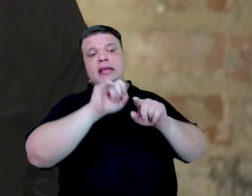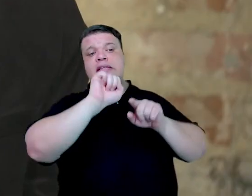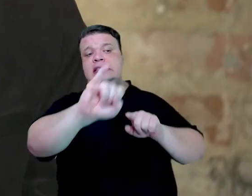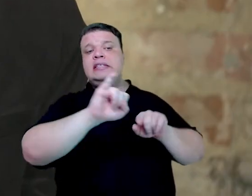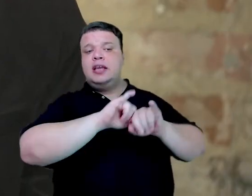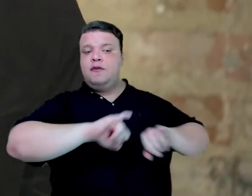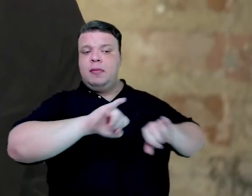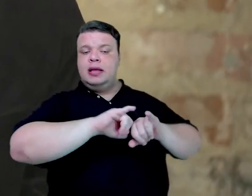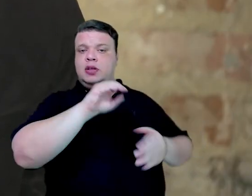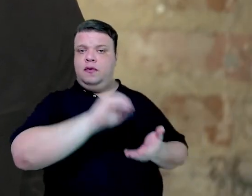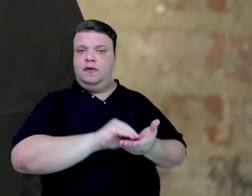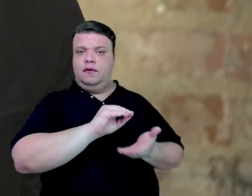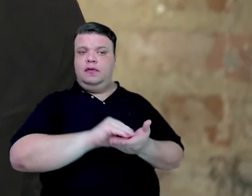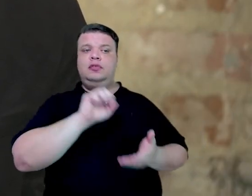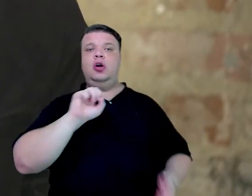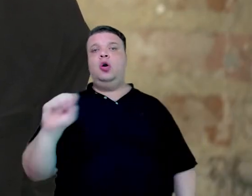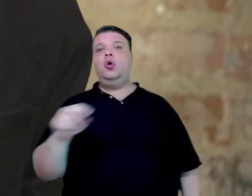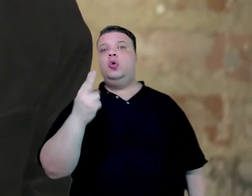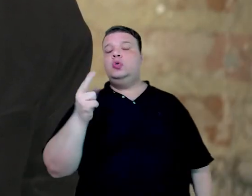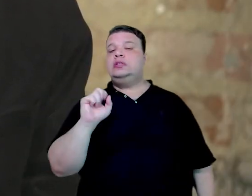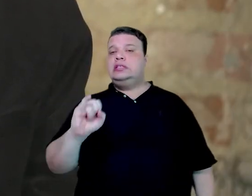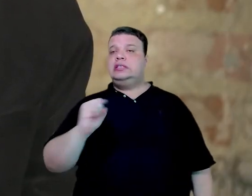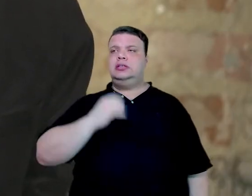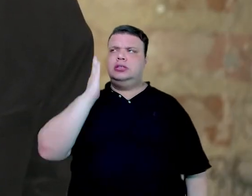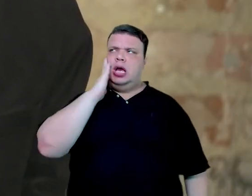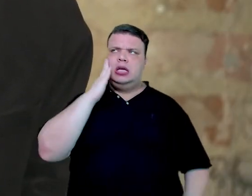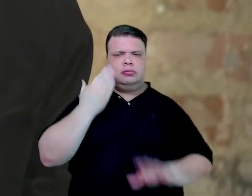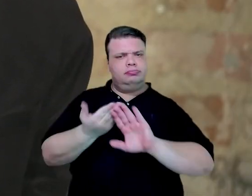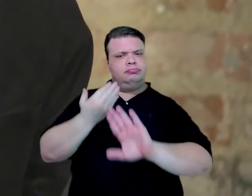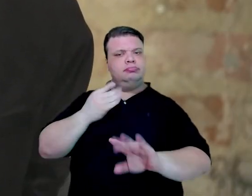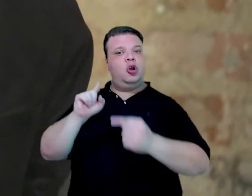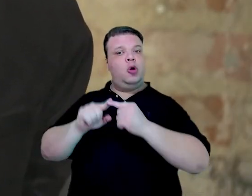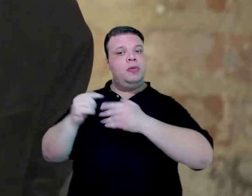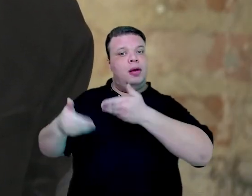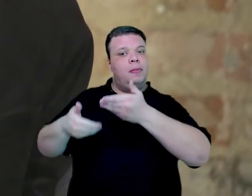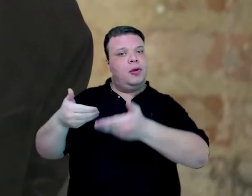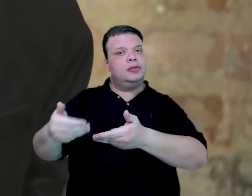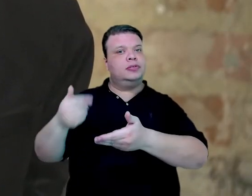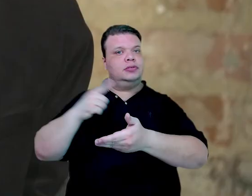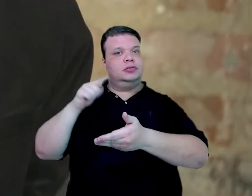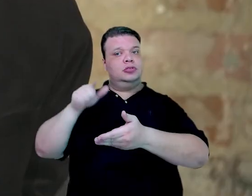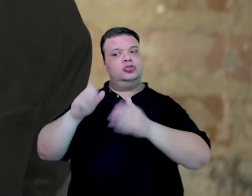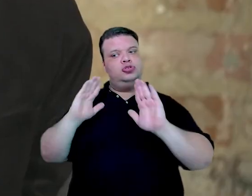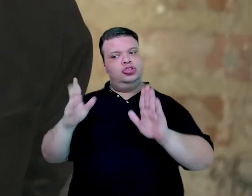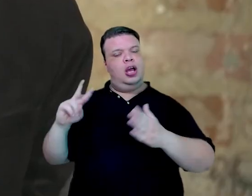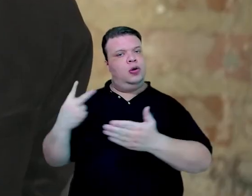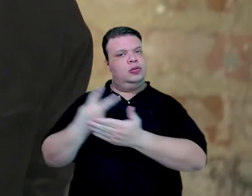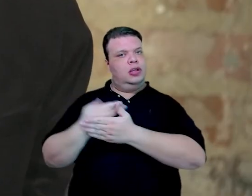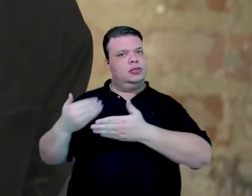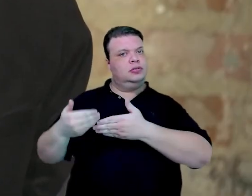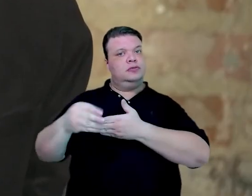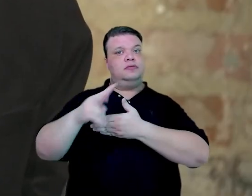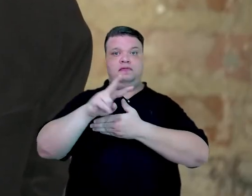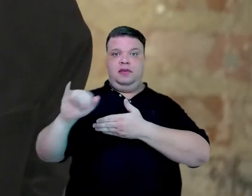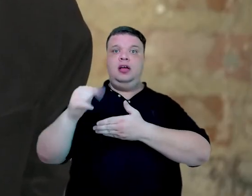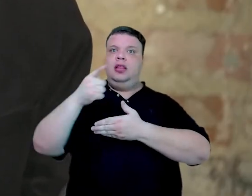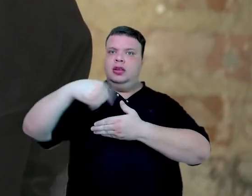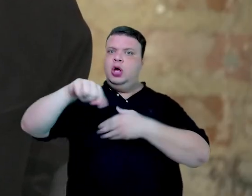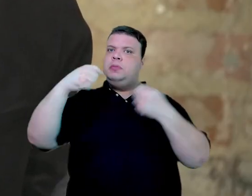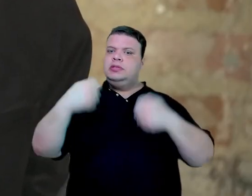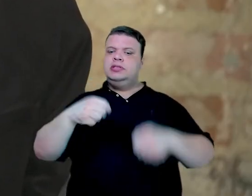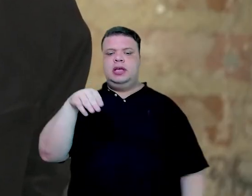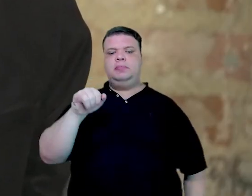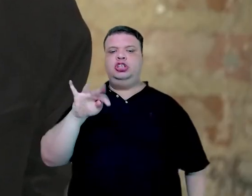que esses processos, né, já vão ocorrer, a gente tem que fazer, em vez de mitigação, uma adaptação. Isso